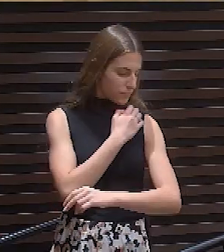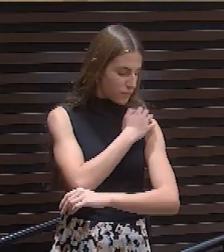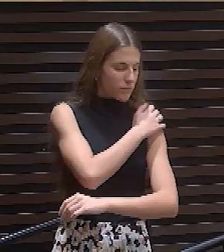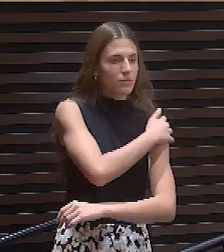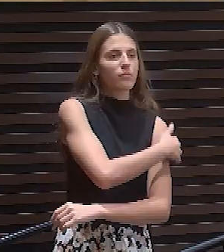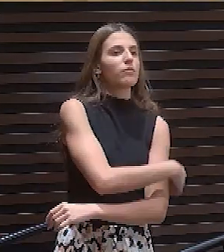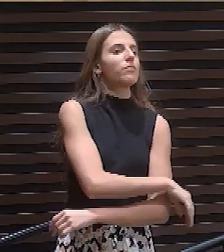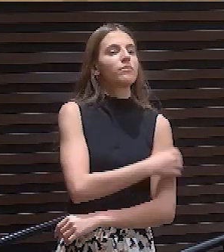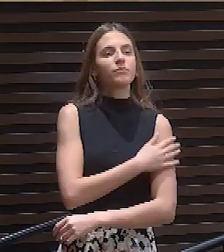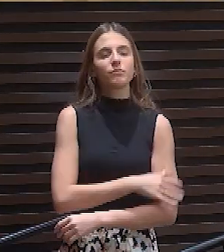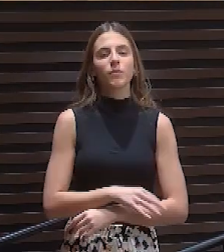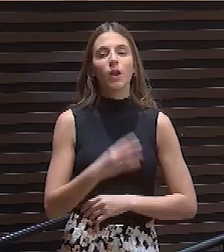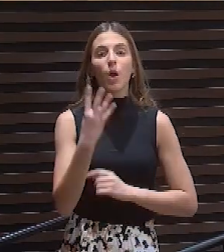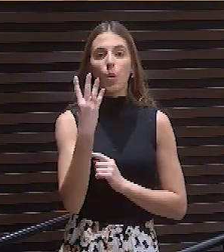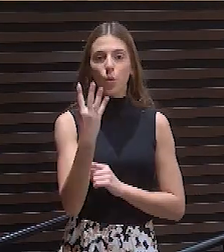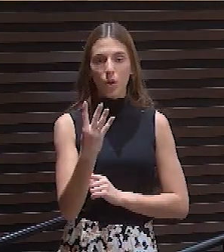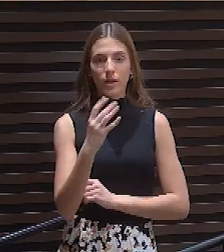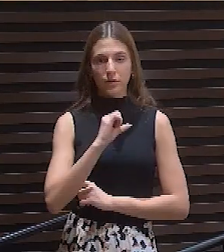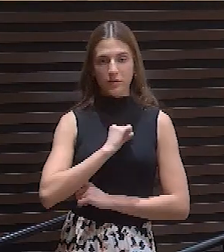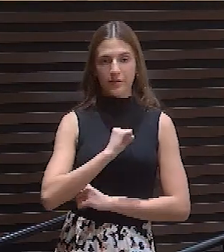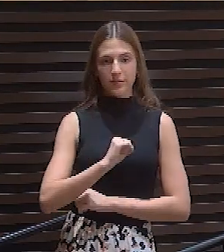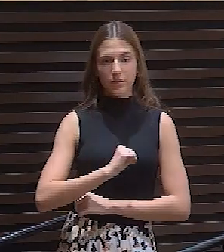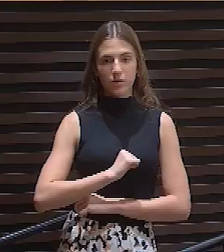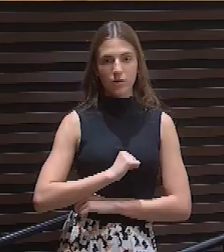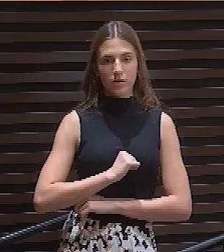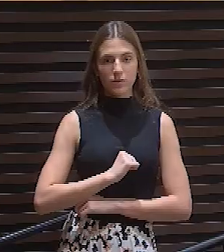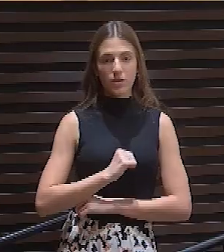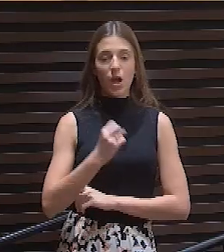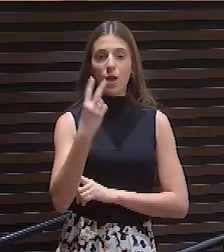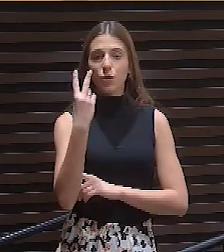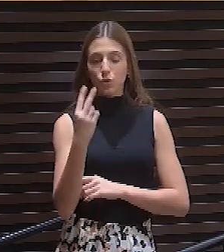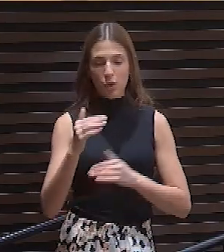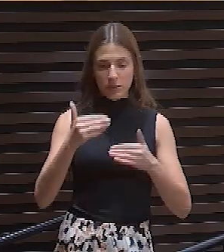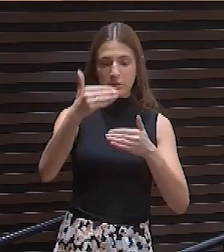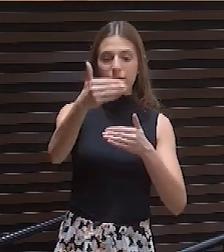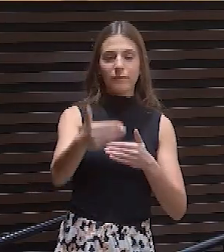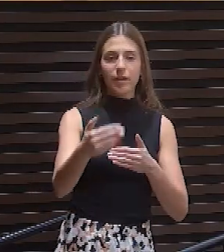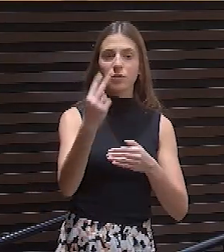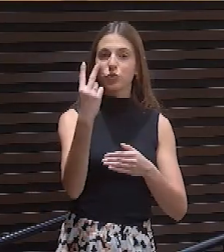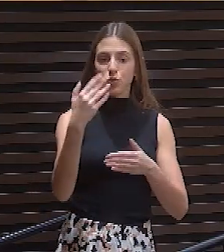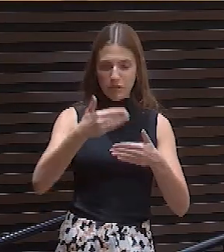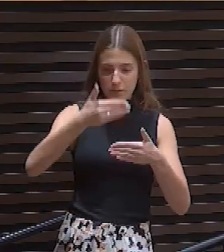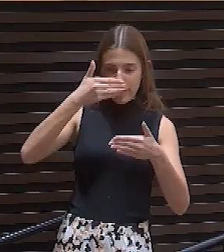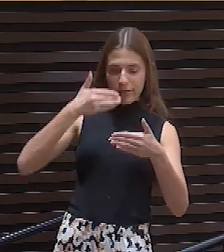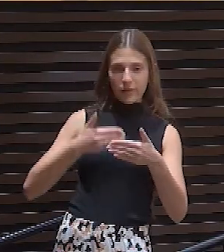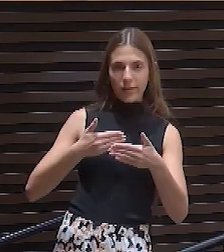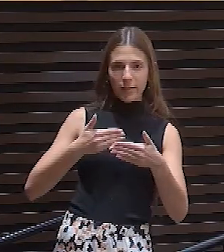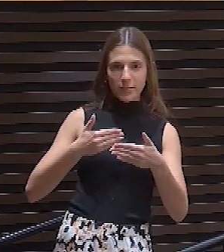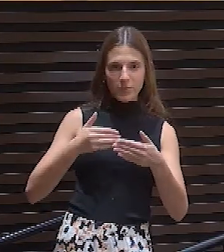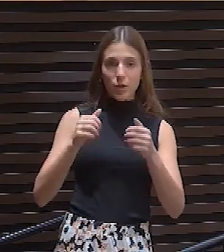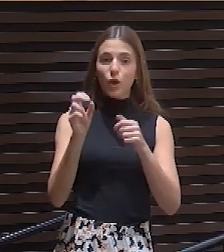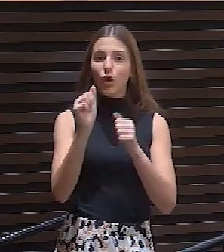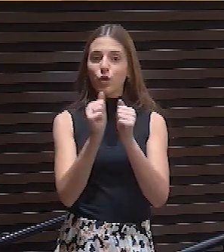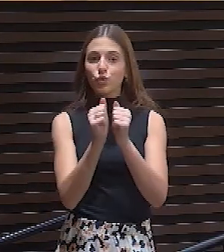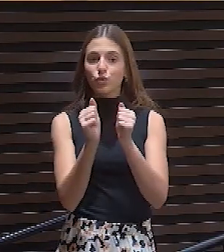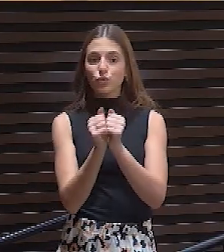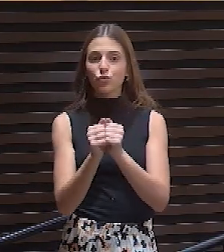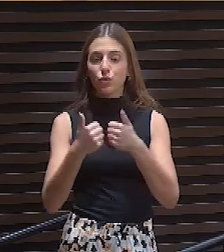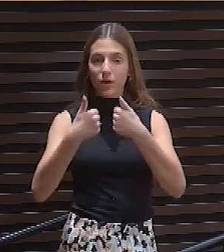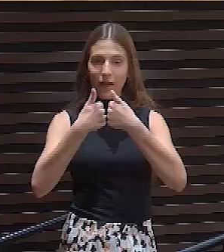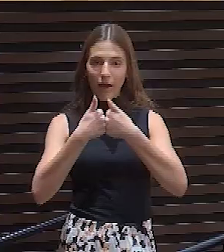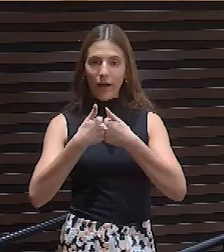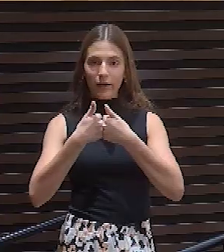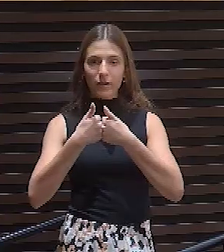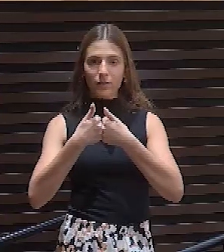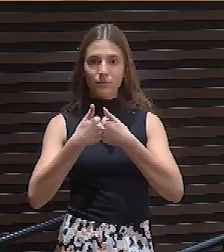4 sacerdotes, 2 na frente e 2 atrás com uma arca. Eles chegam na beira do rio